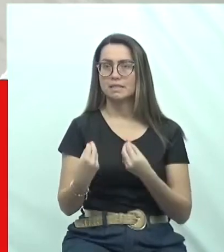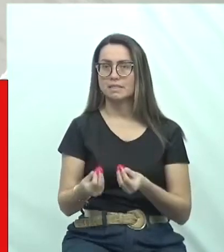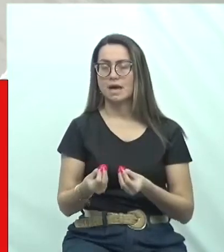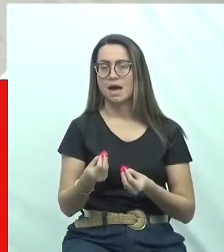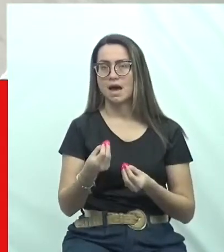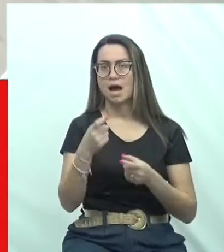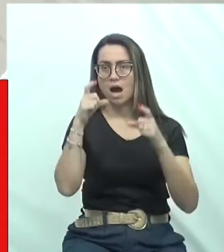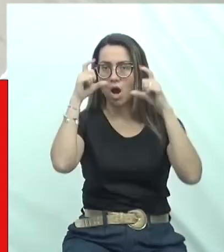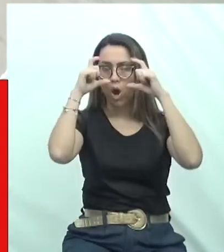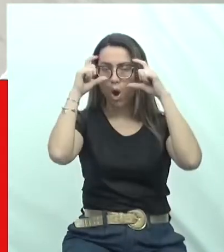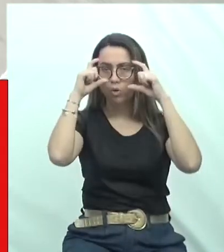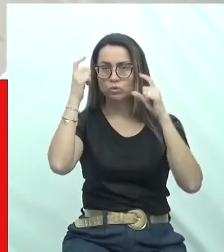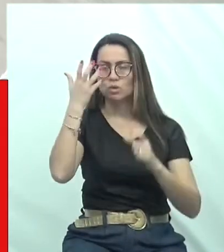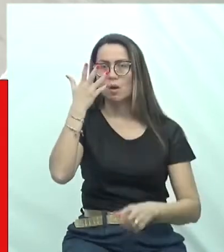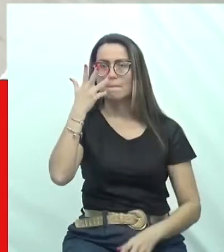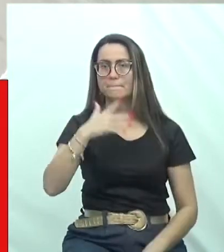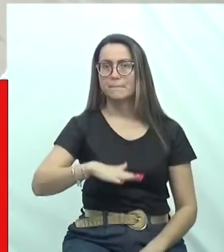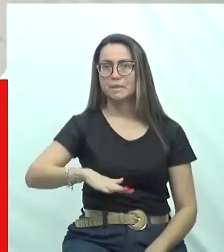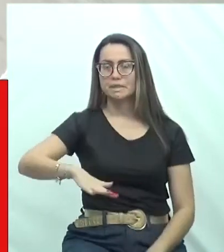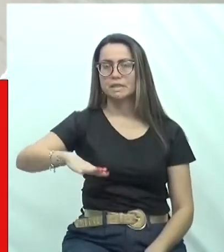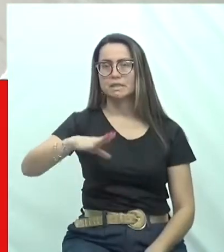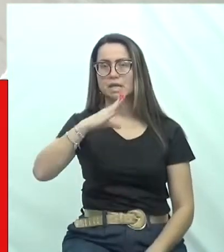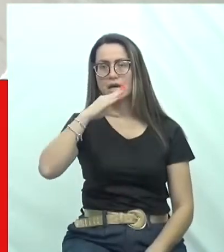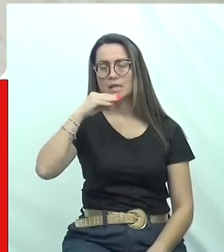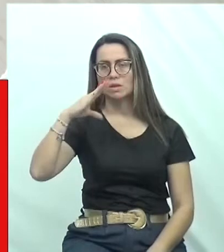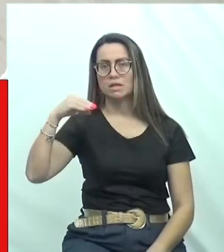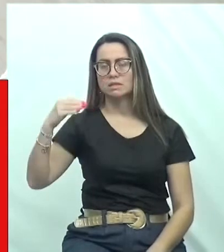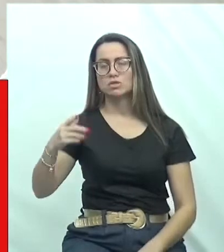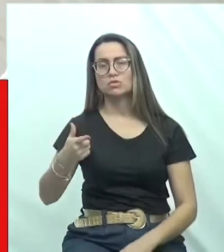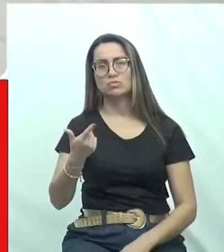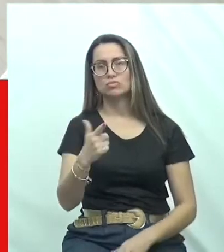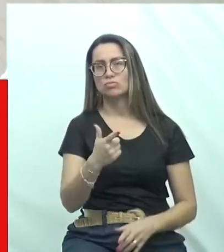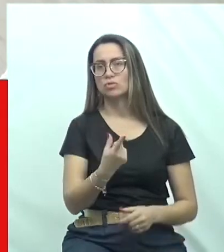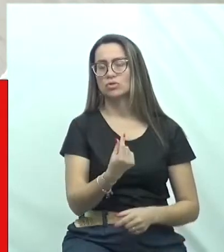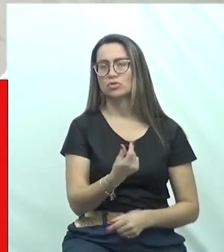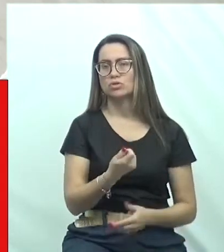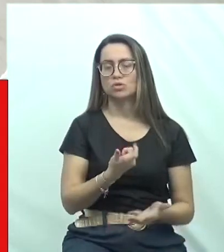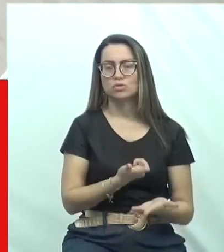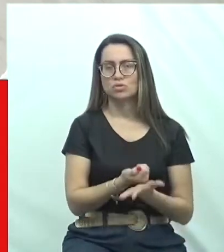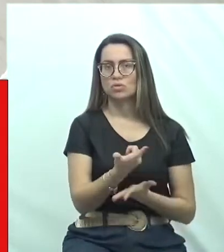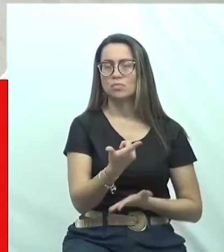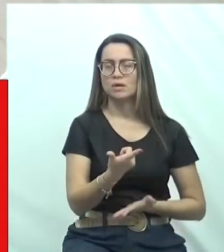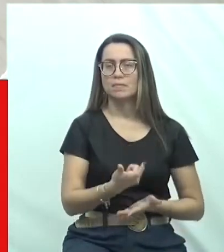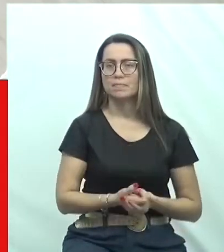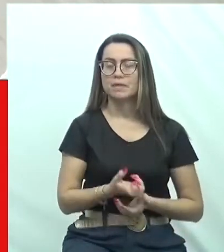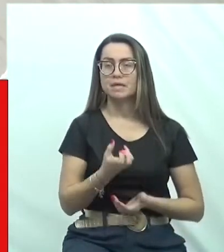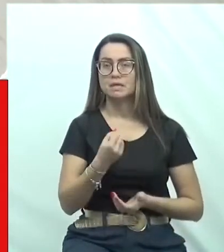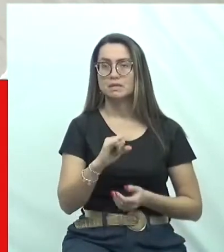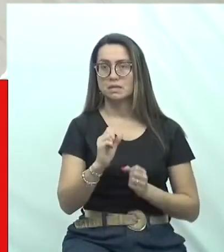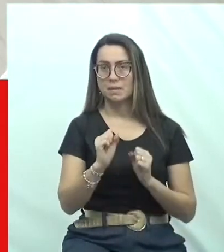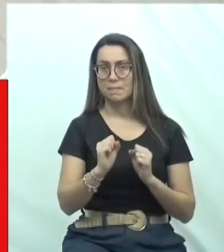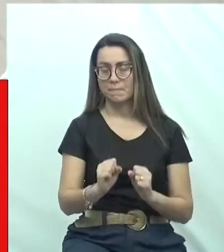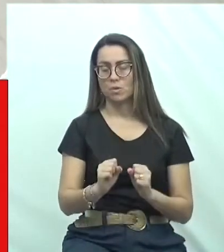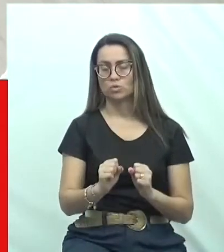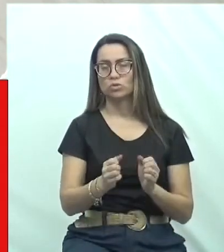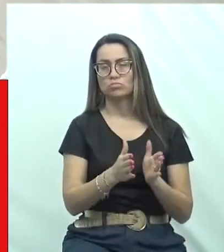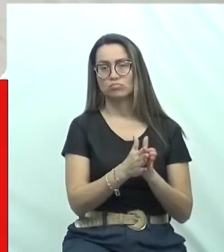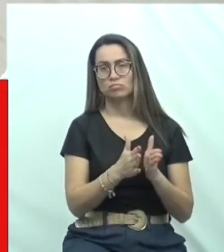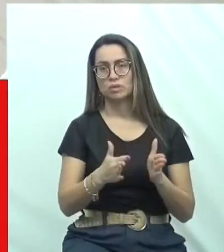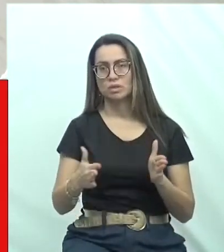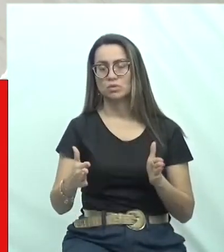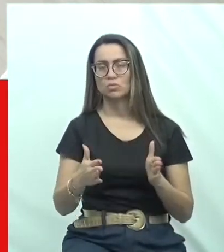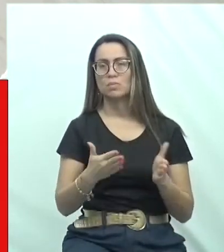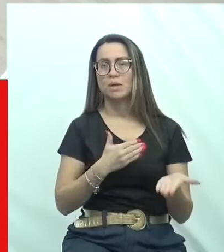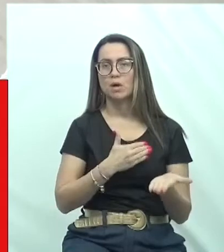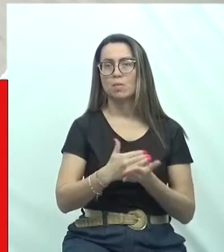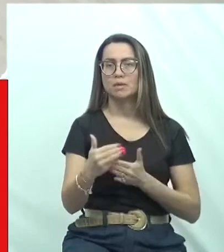caso negativo, que seja informado ainda se há possibilidade de realização e prazo para implementação. Caso